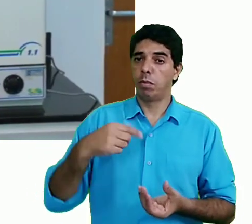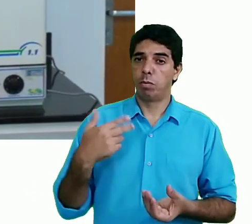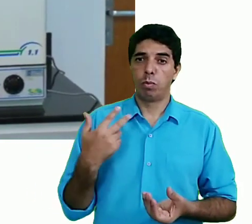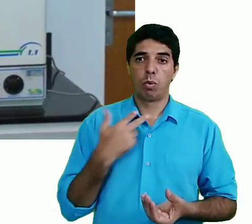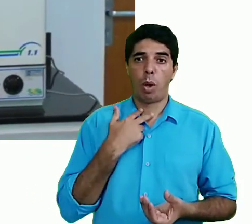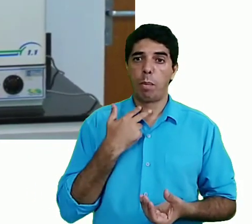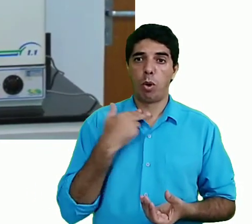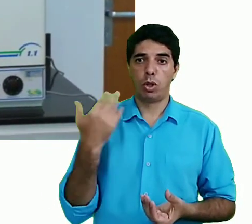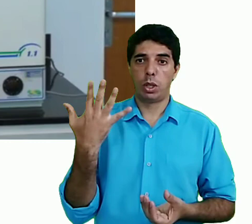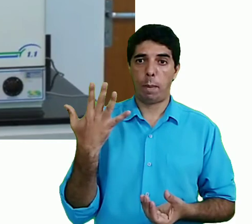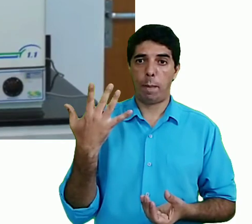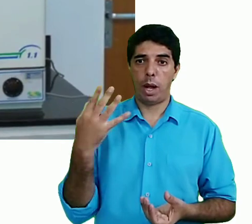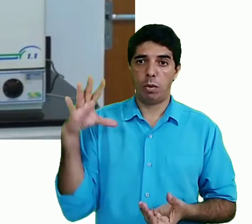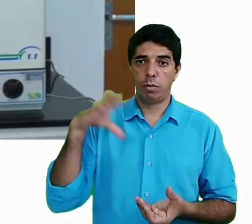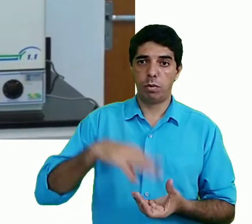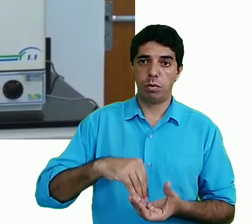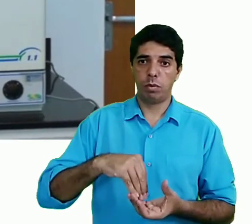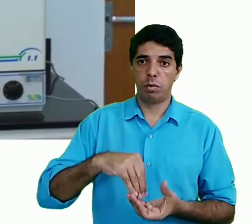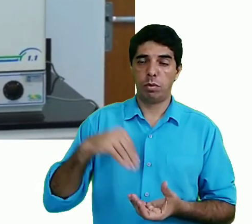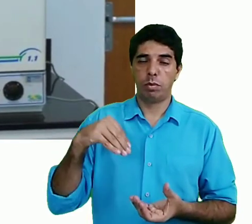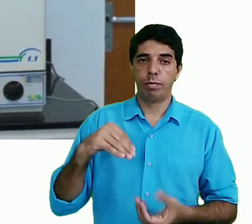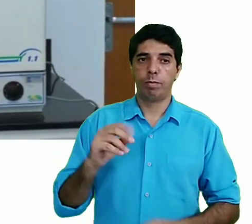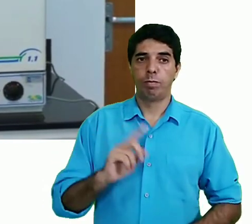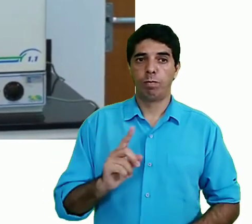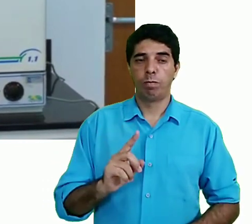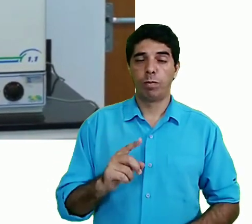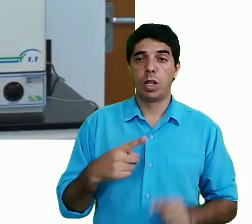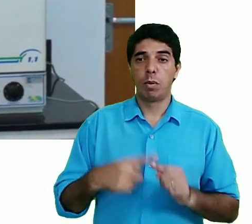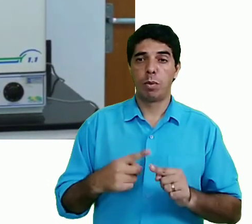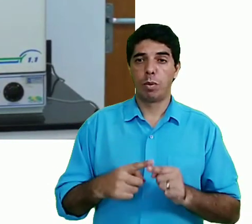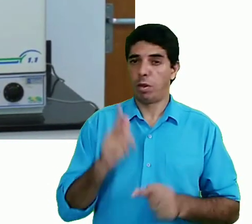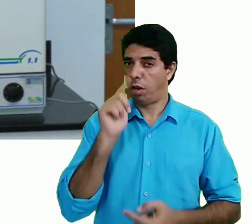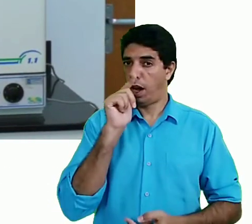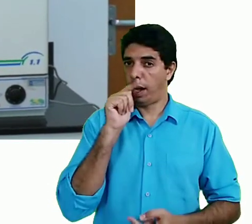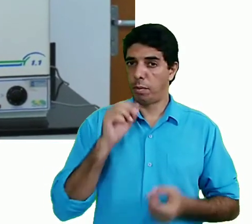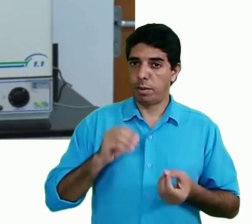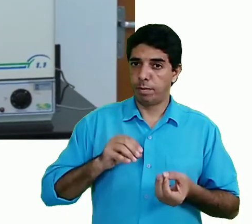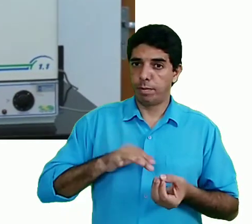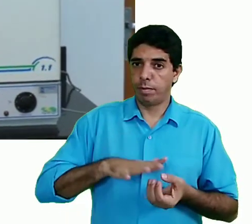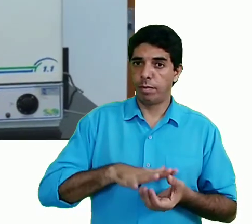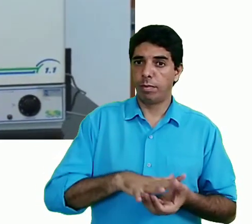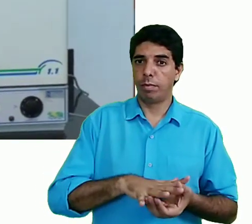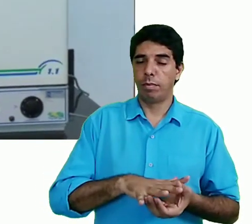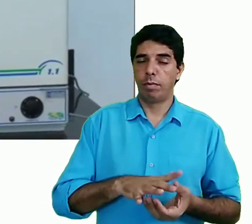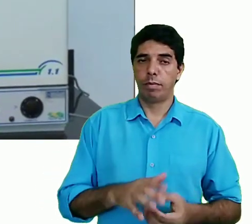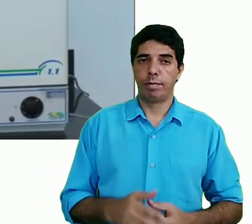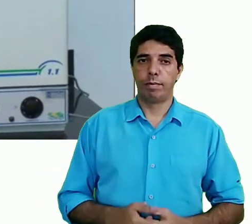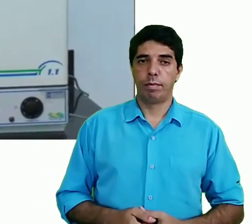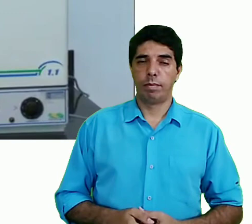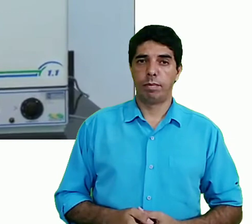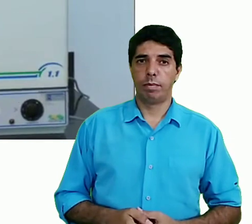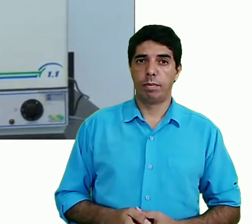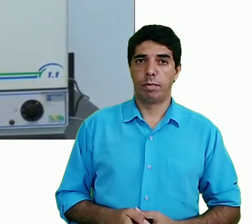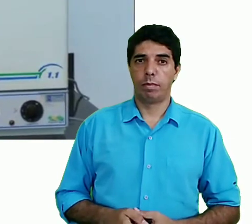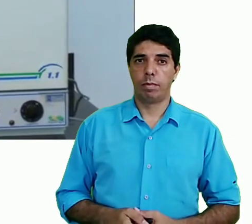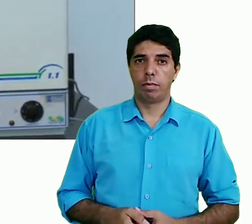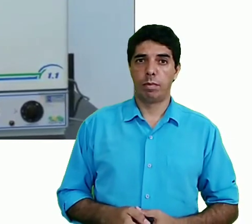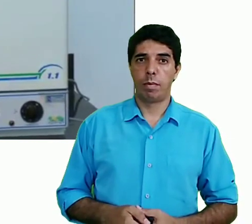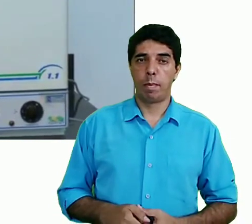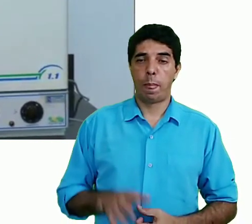tenham contato, né, com a cápsula e não passe uma umidade e possa interferir no resultado,